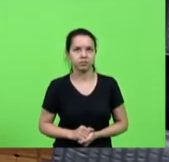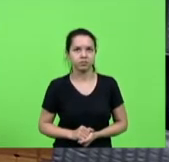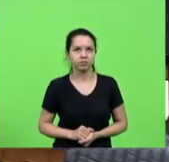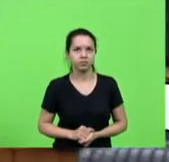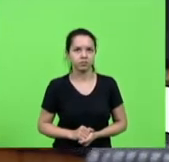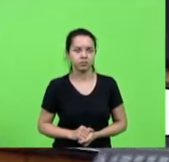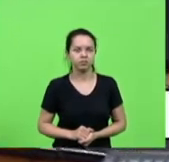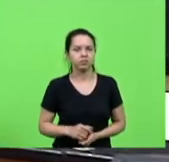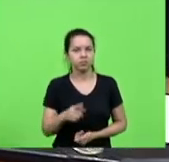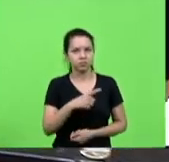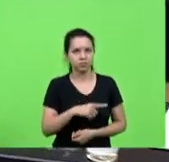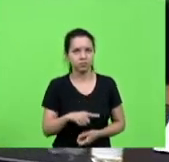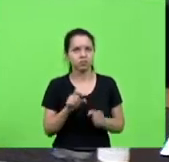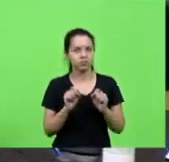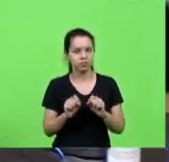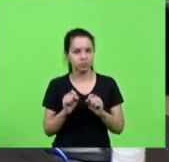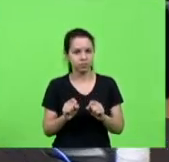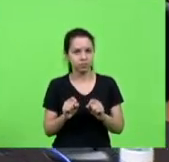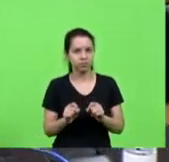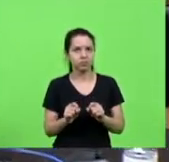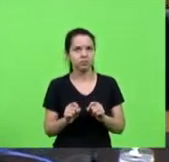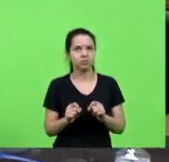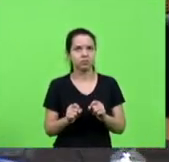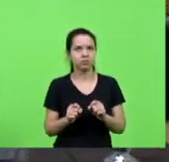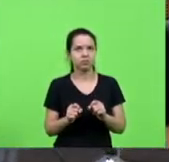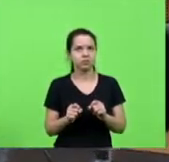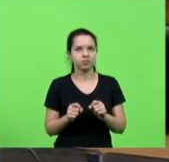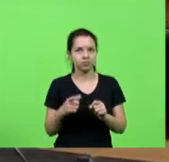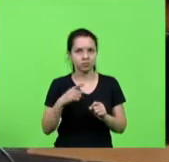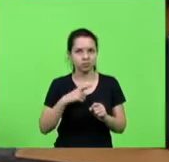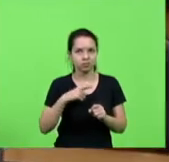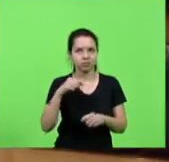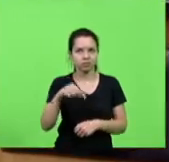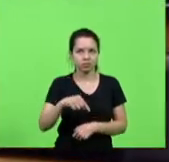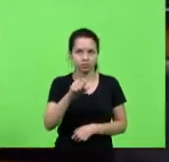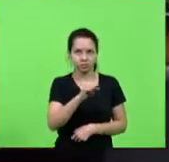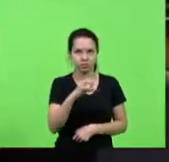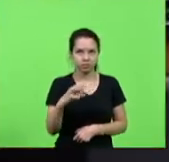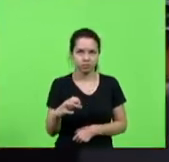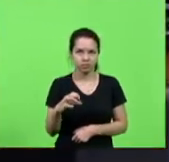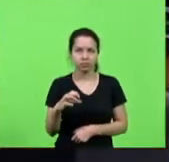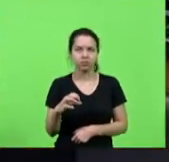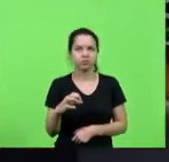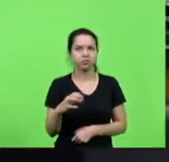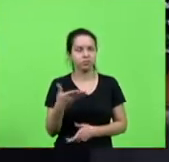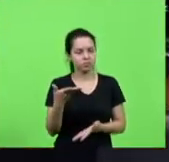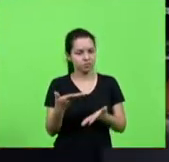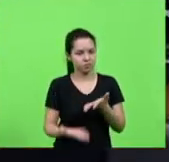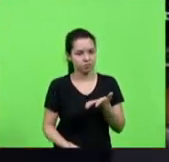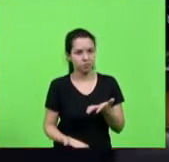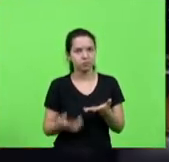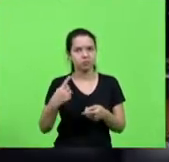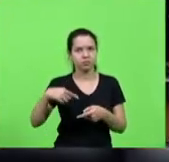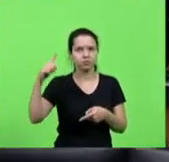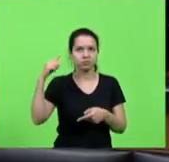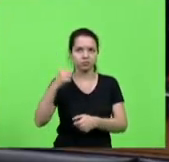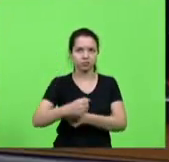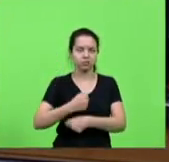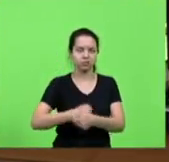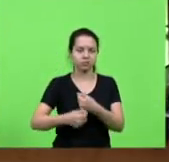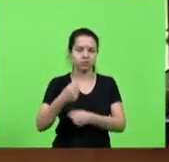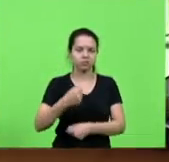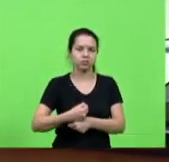nós poderíamos ter isso em Santa Catarina e perdemos essa possibilidade no ano passado. Bem, agora é uma